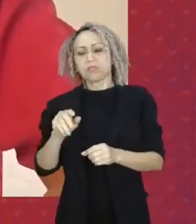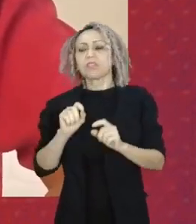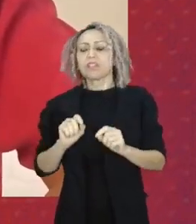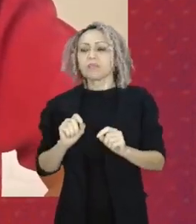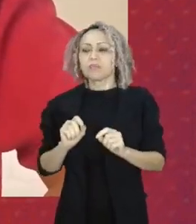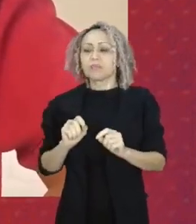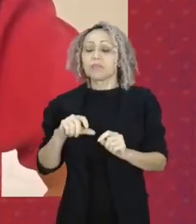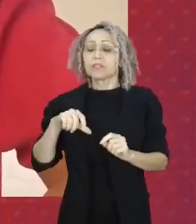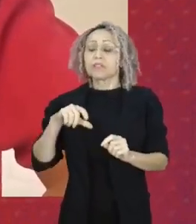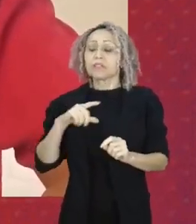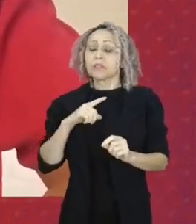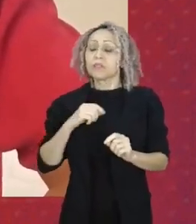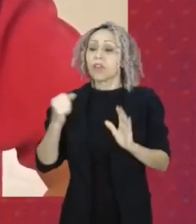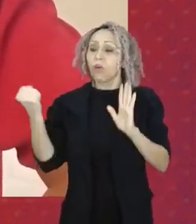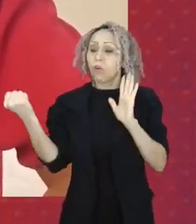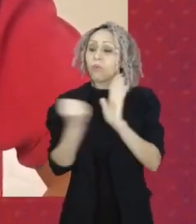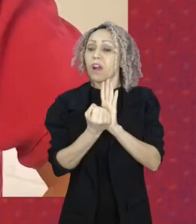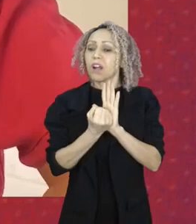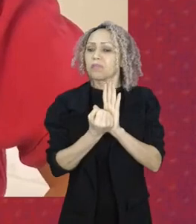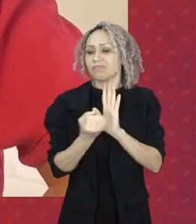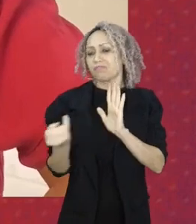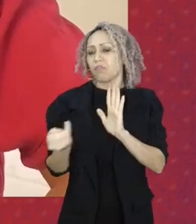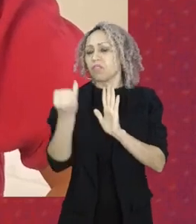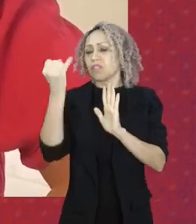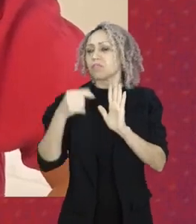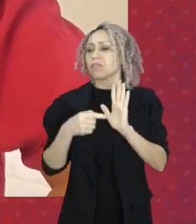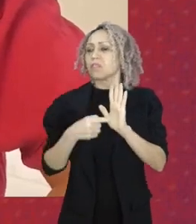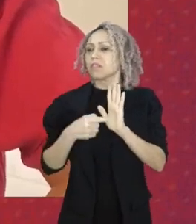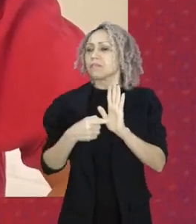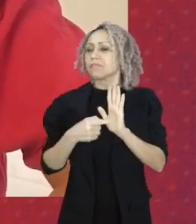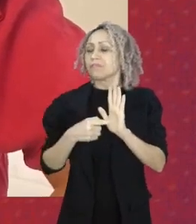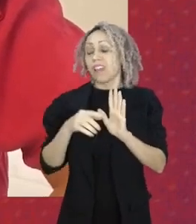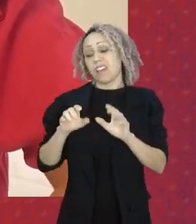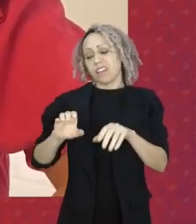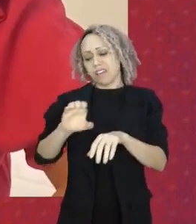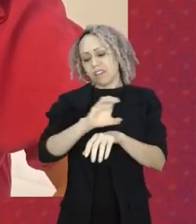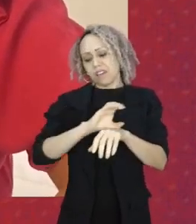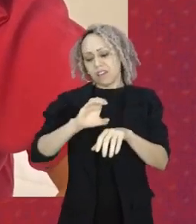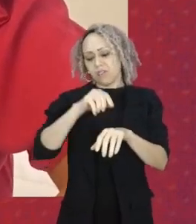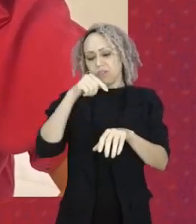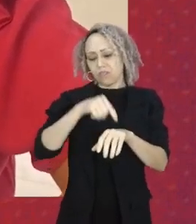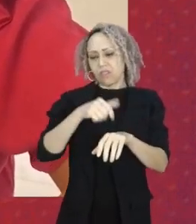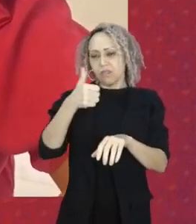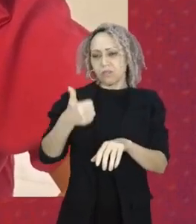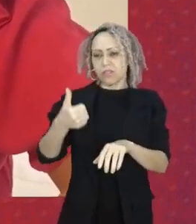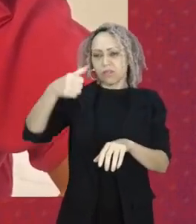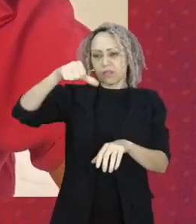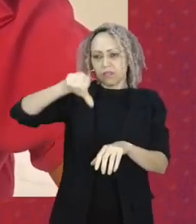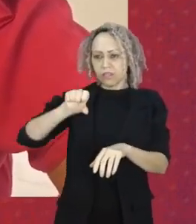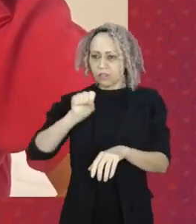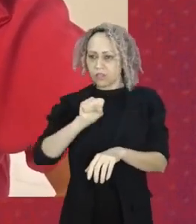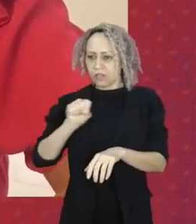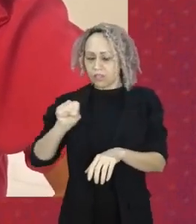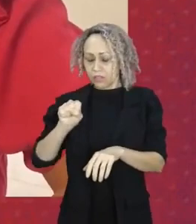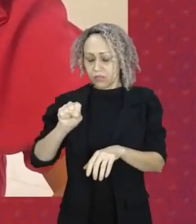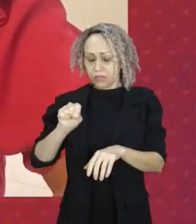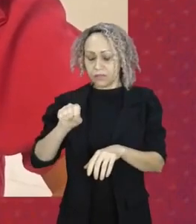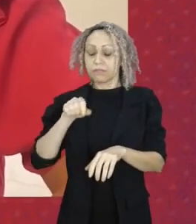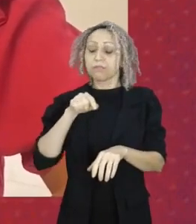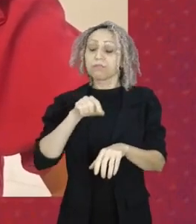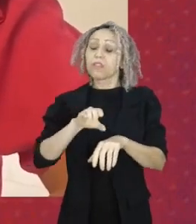marco fundamental. Que marco é esse? A Constituição de 1988, que pode